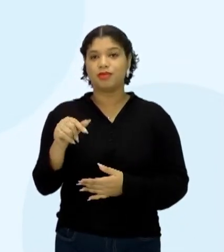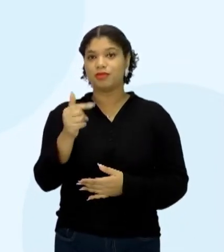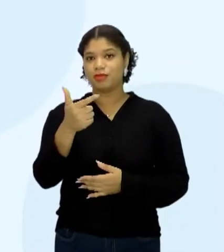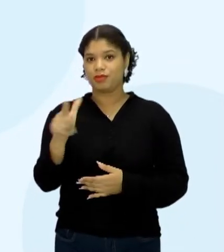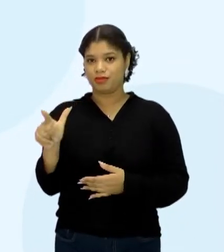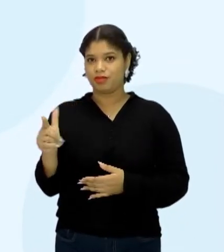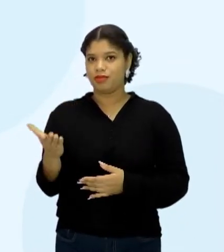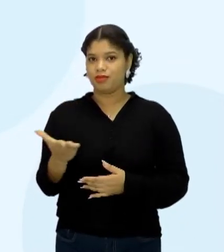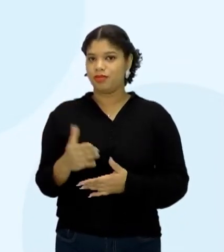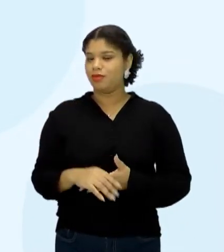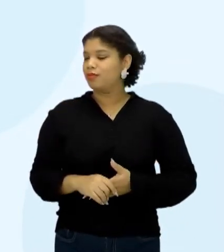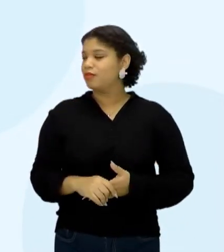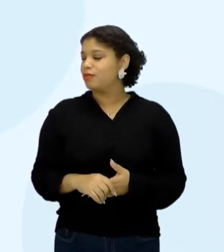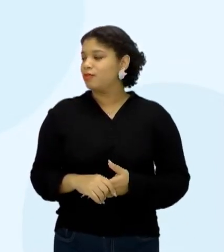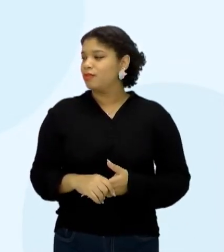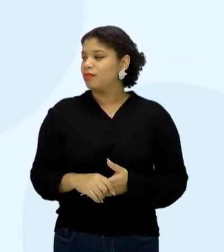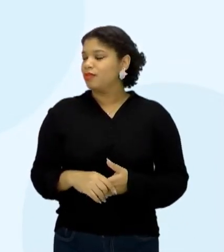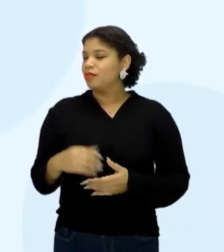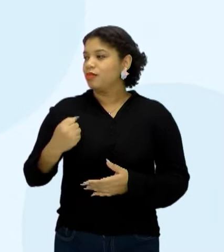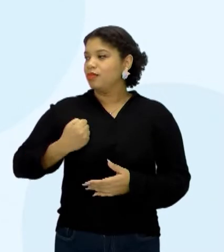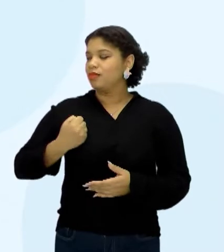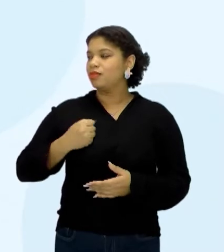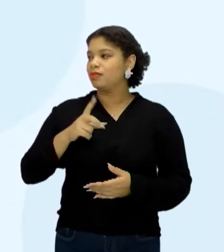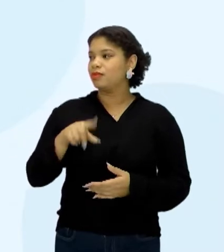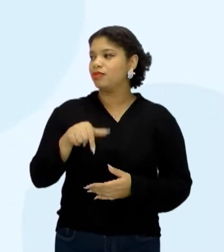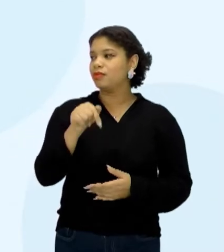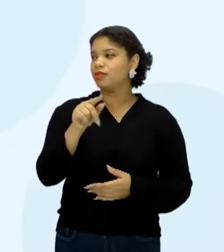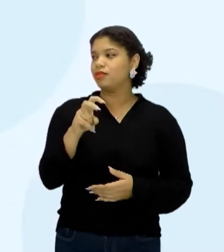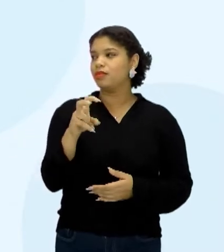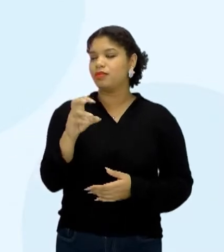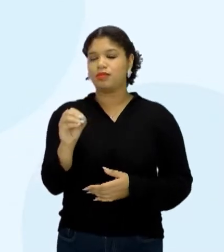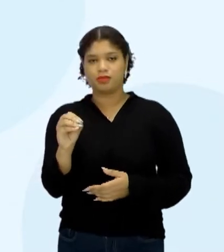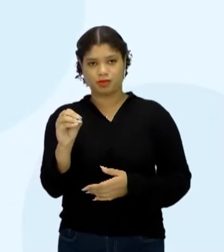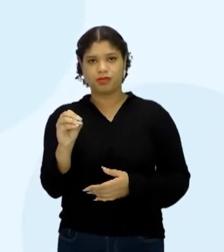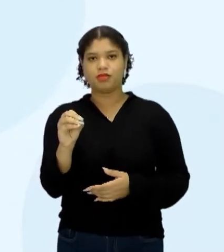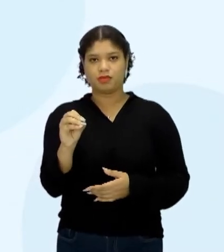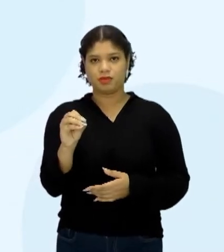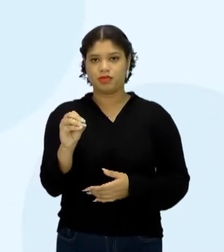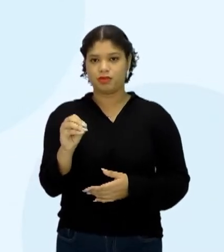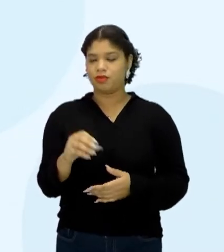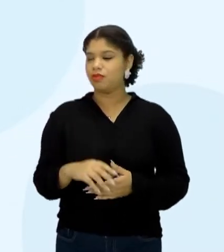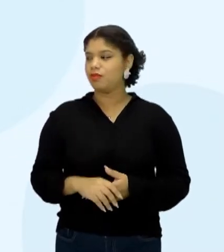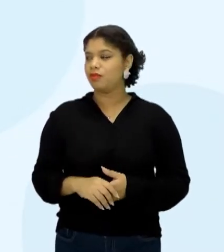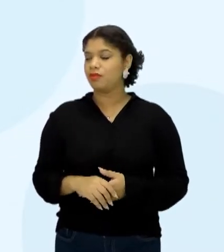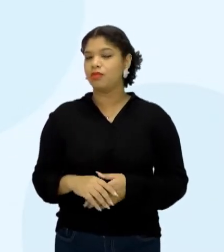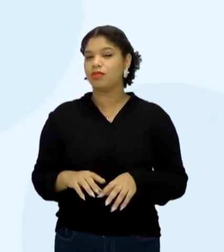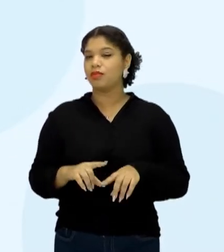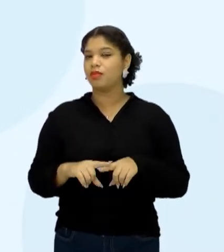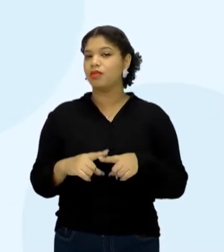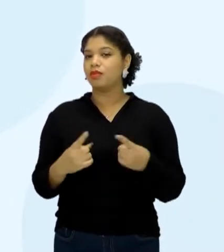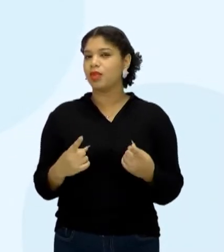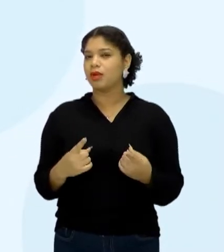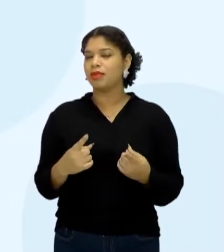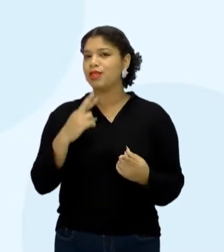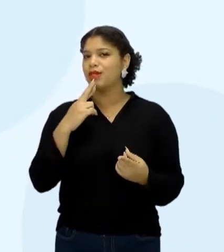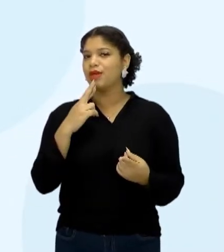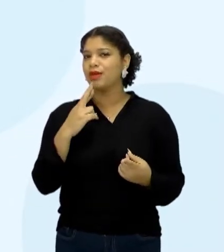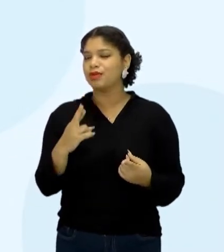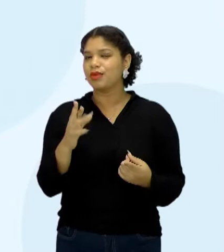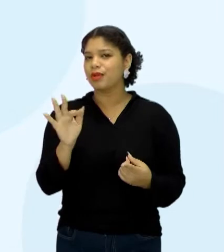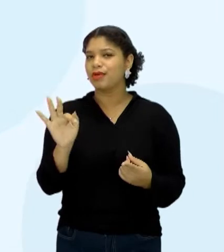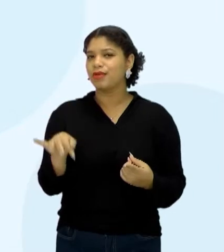lá. Seja o valor 750. Então você tem 750. Qual será o valor final se ele